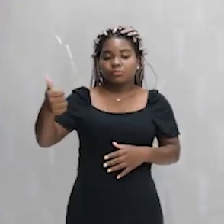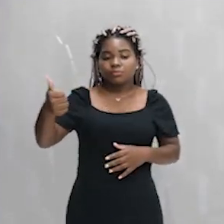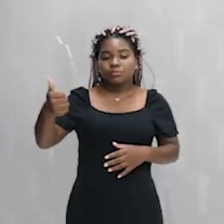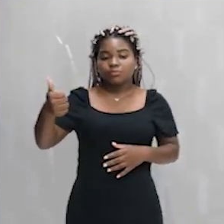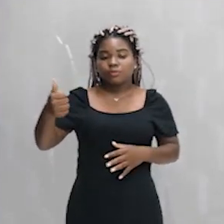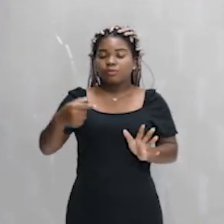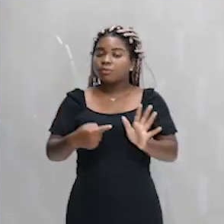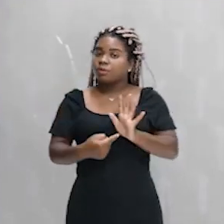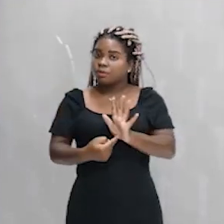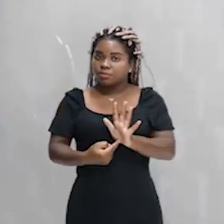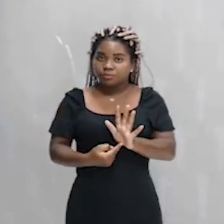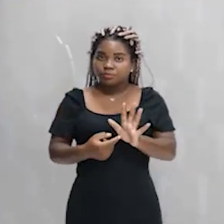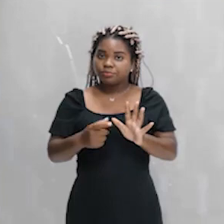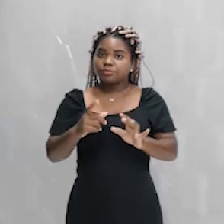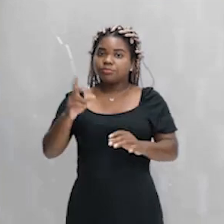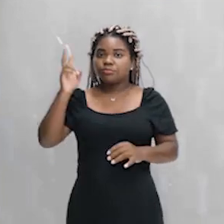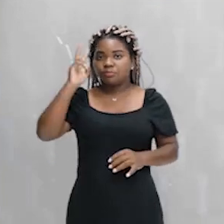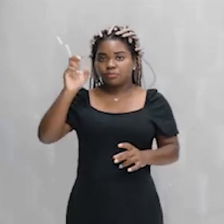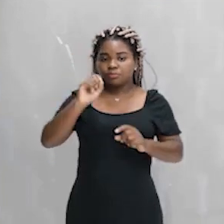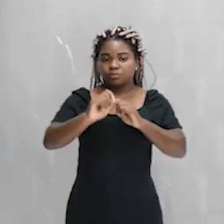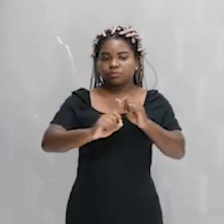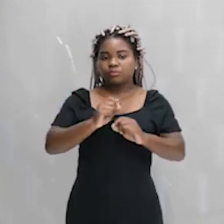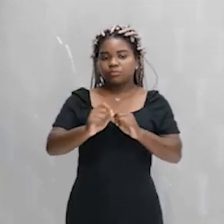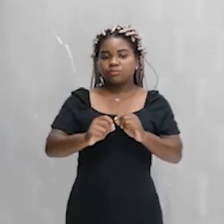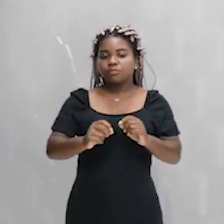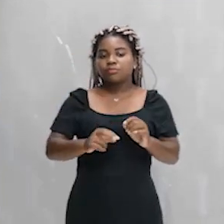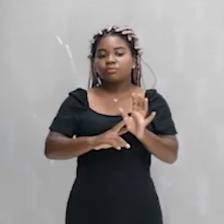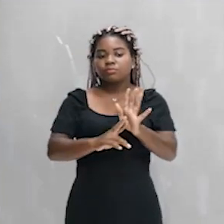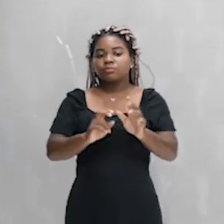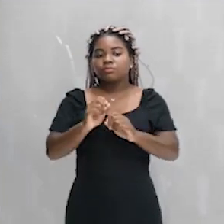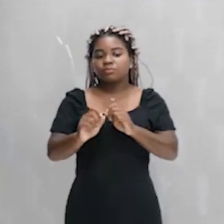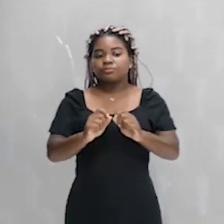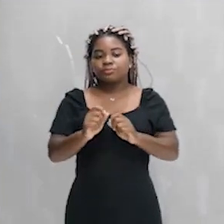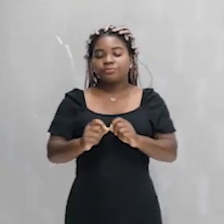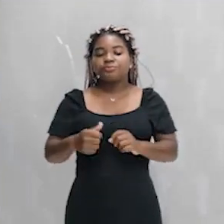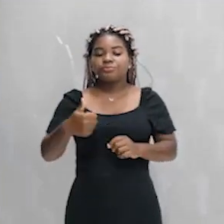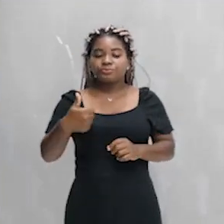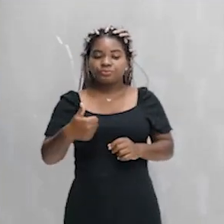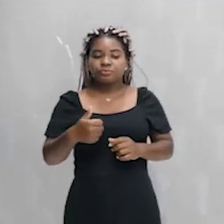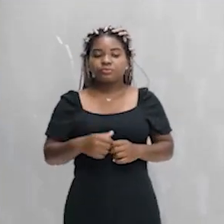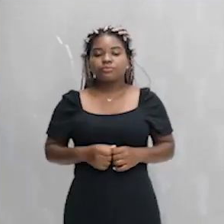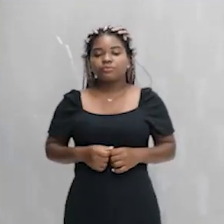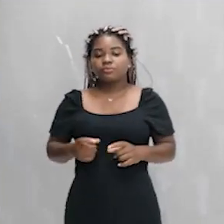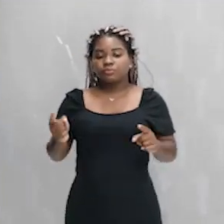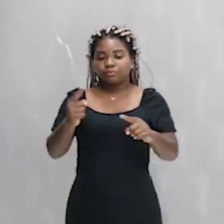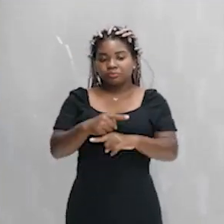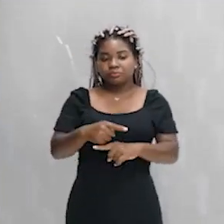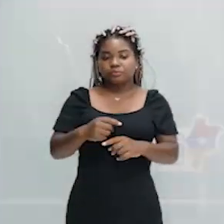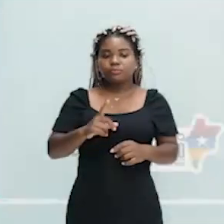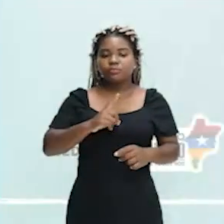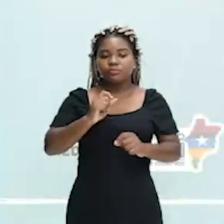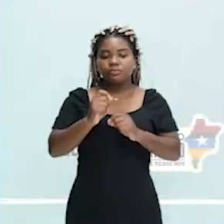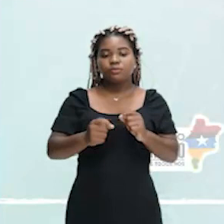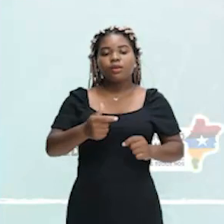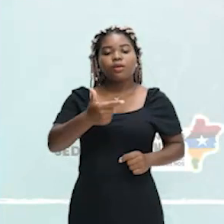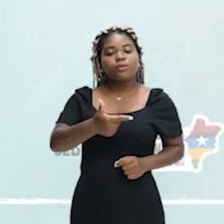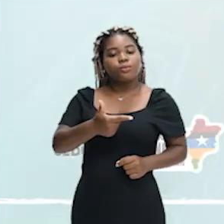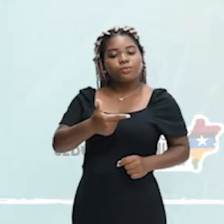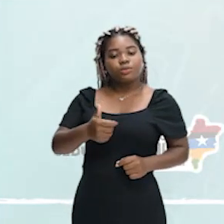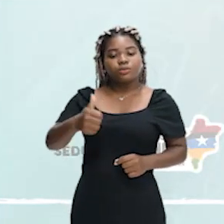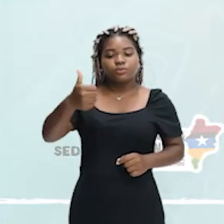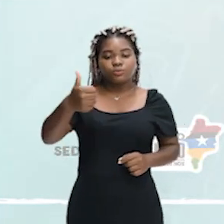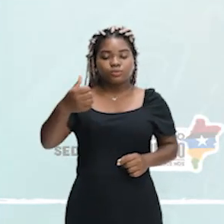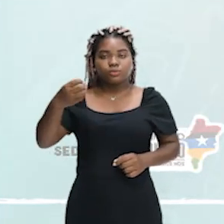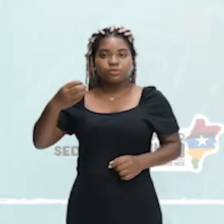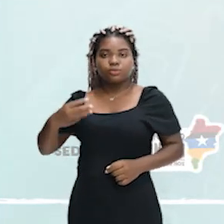não aparece o denominador, você deve lembrar que ele corresponde à unidade. Então, se eu vou inverter, vai ficar o